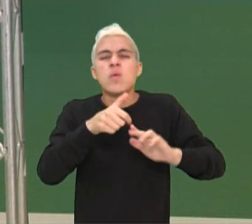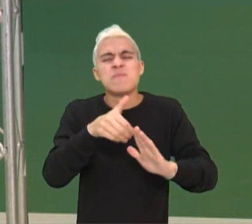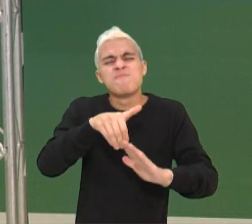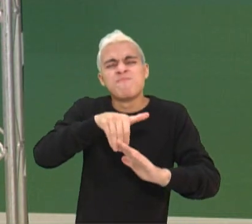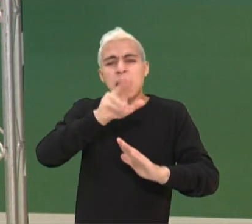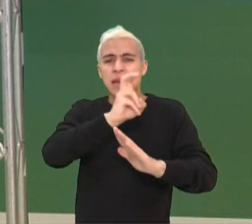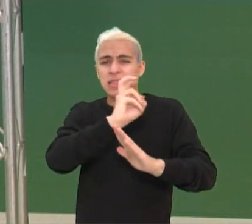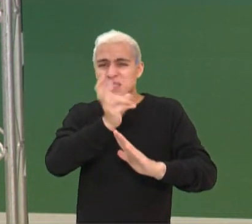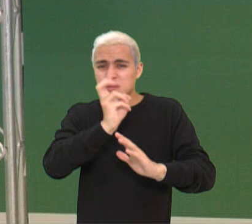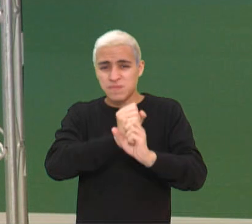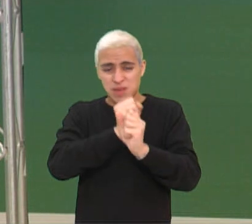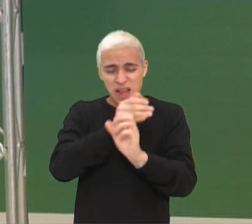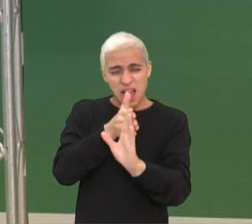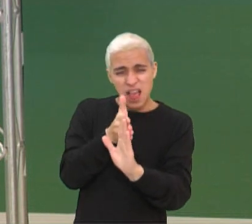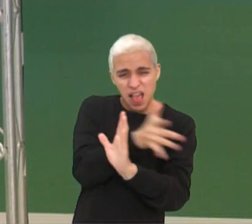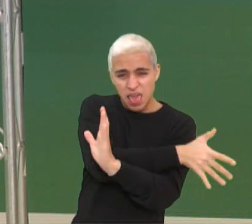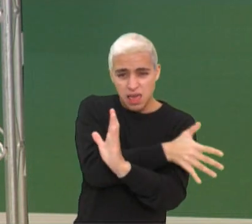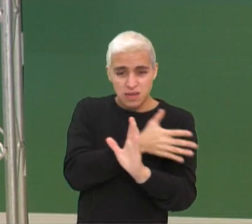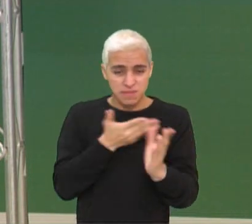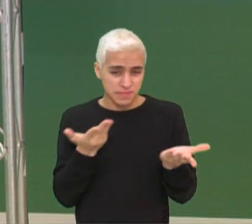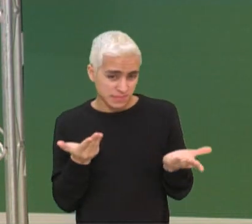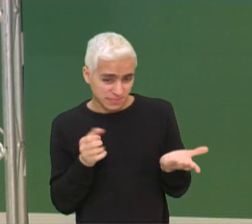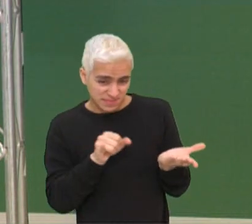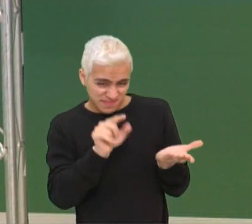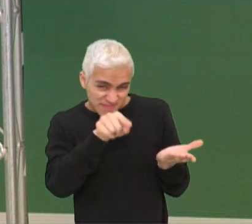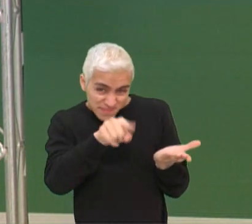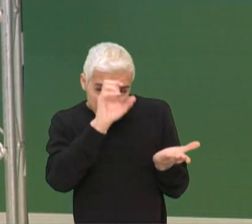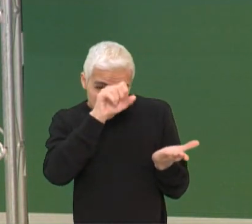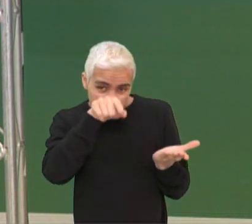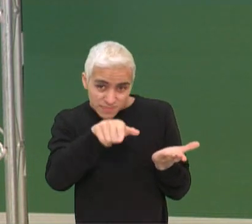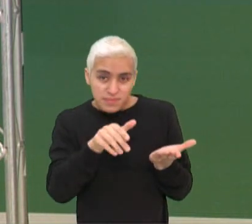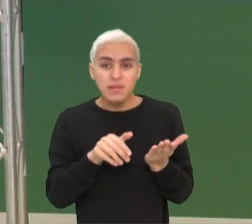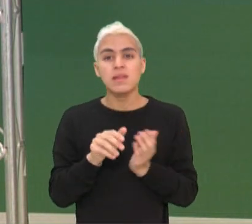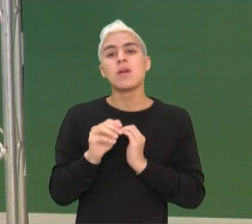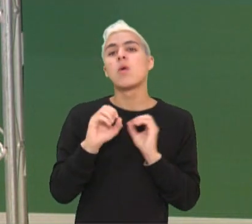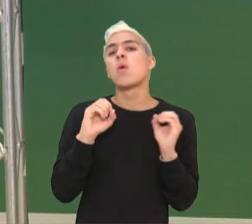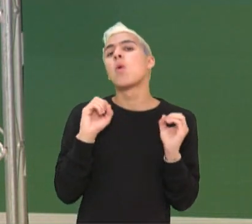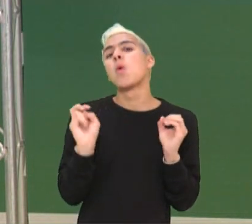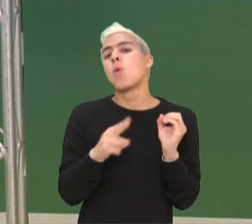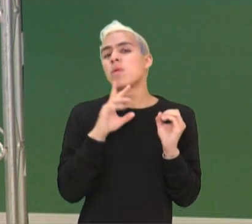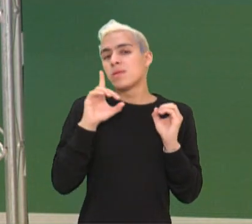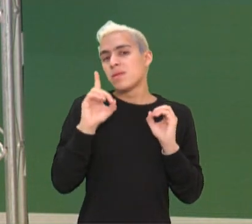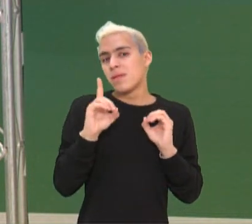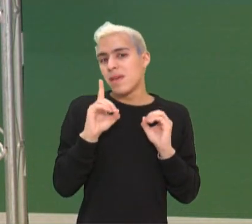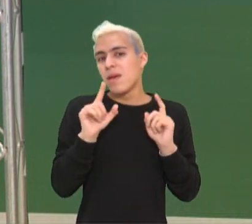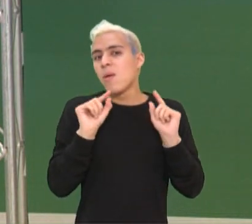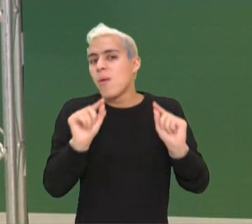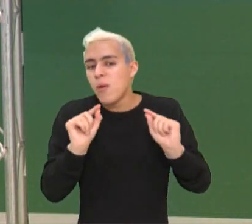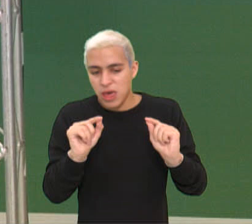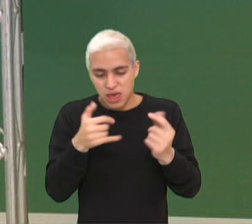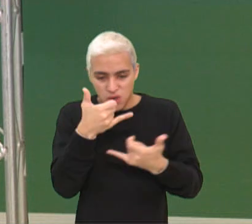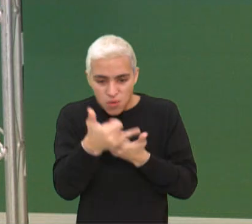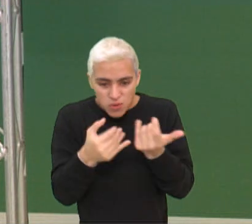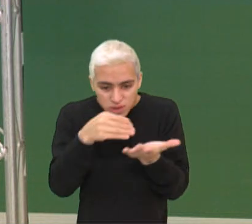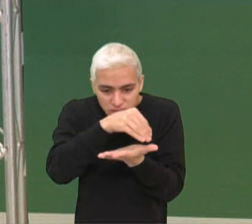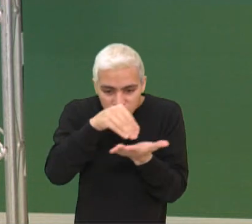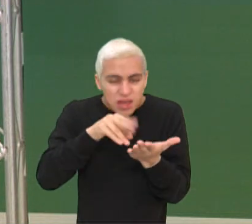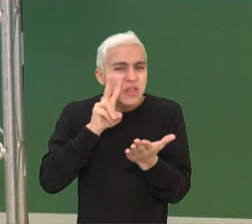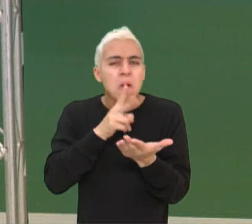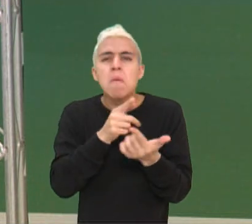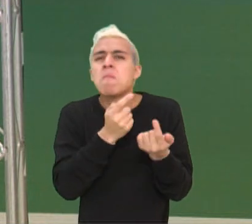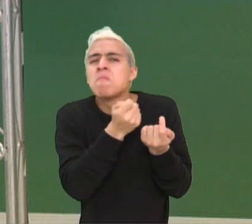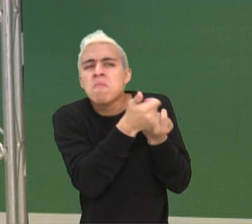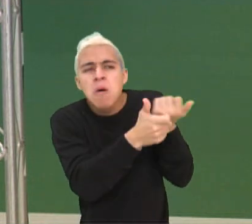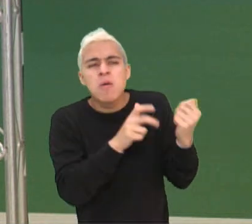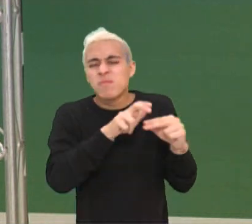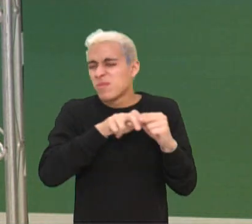mais de 5 mil anos. Será que foi isso que a gente aprendeu? Ou alternativa D. Os jogos de tabuleiro têm uma história muito escassa.